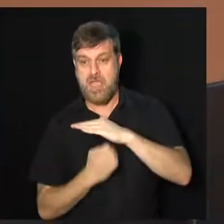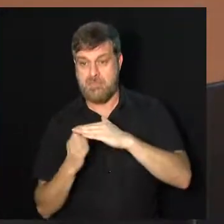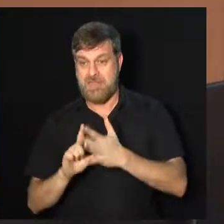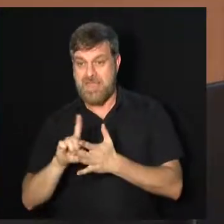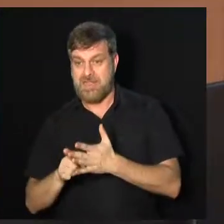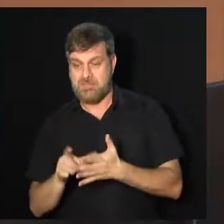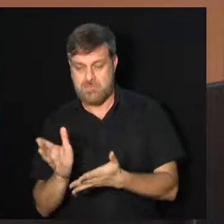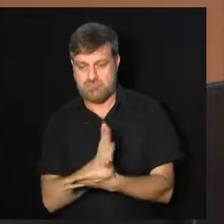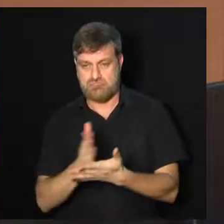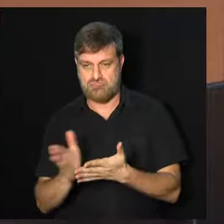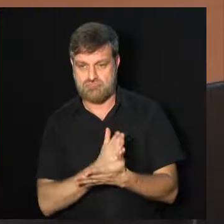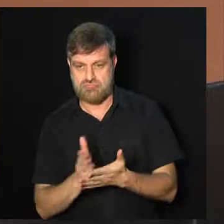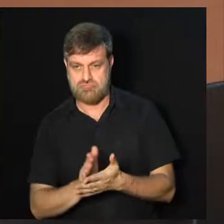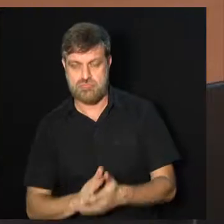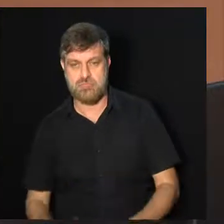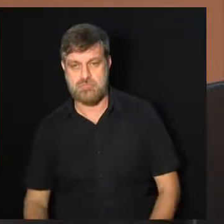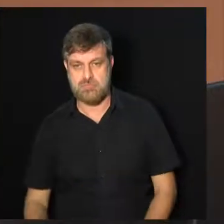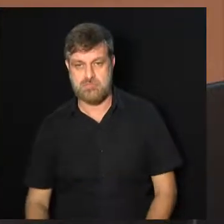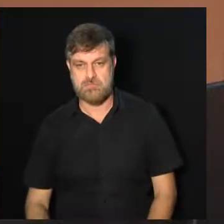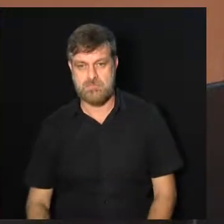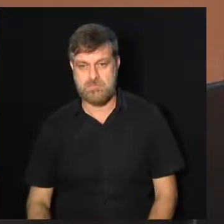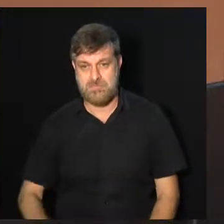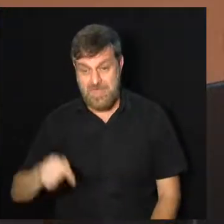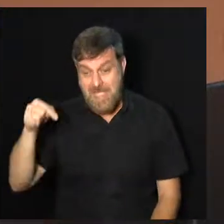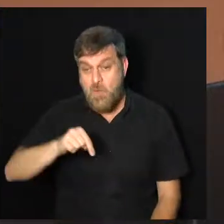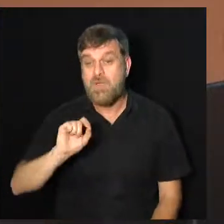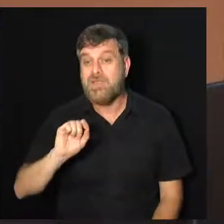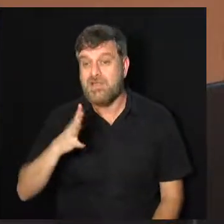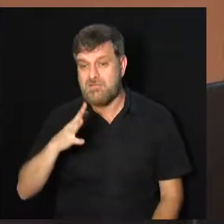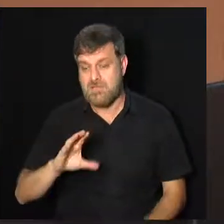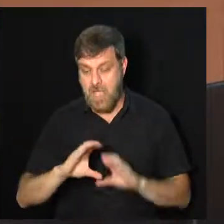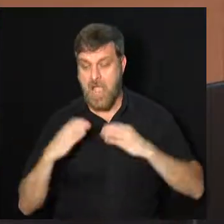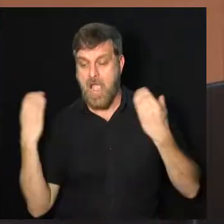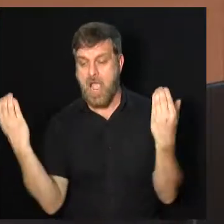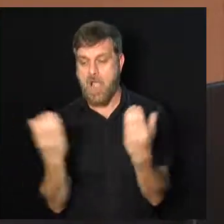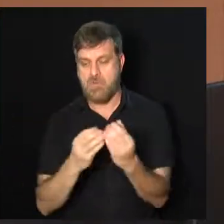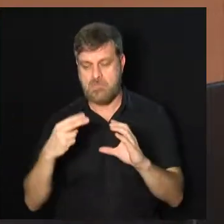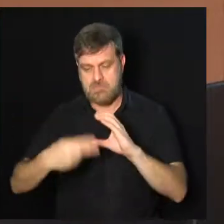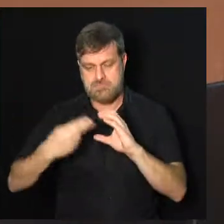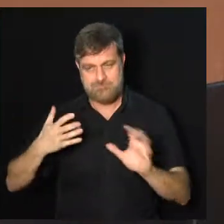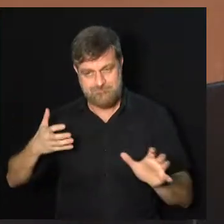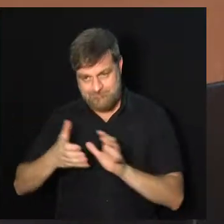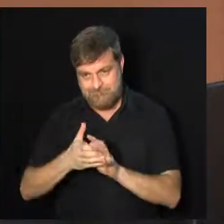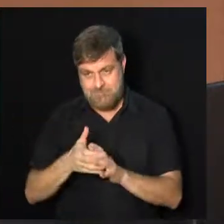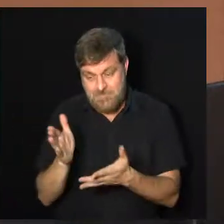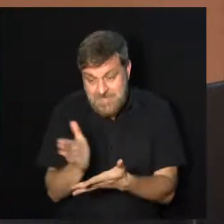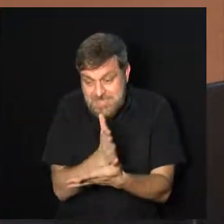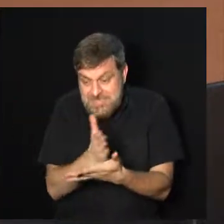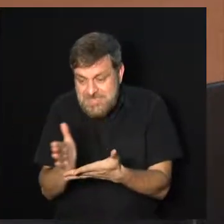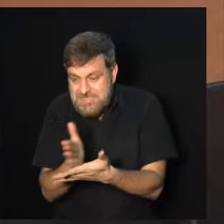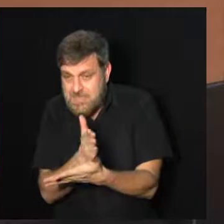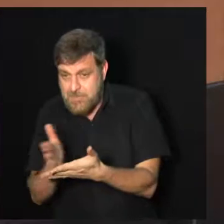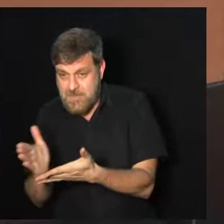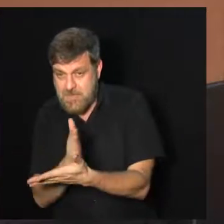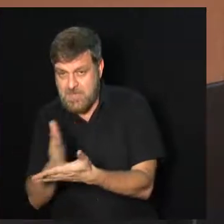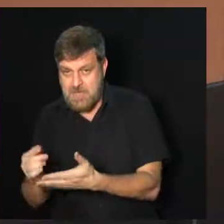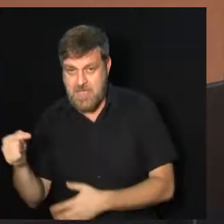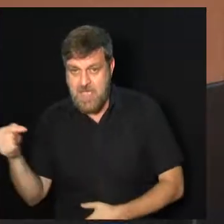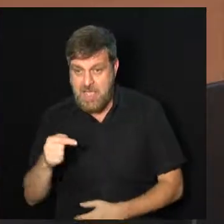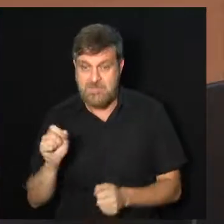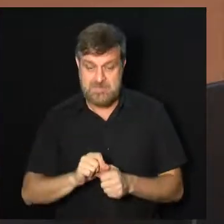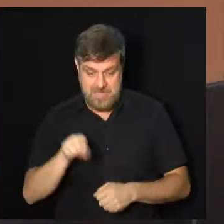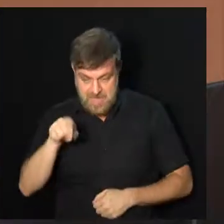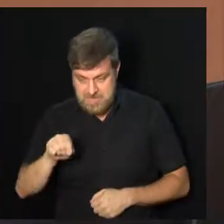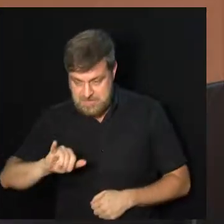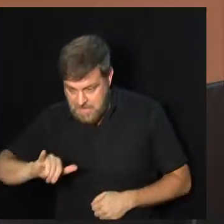dispor, né? Aqui, o que a cooperativa está fazendo? Ela está coletando e está triando. Triando equivale à